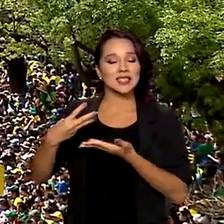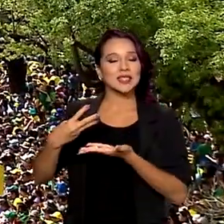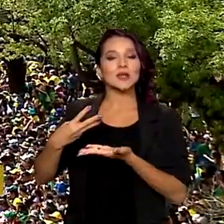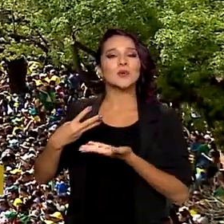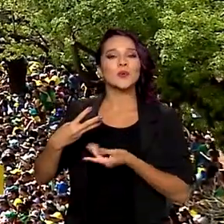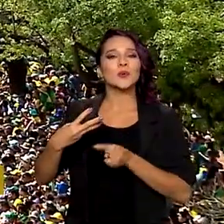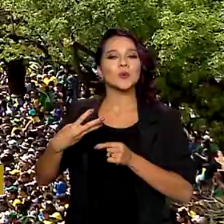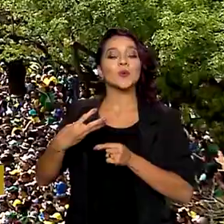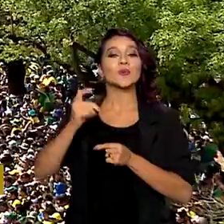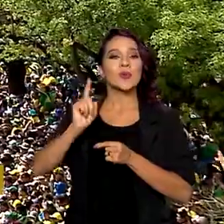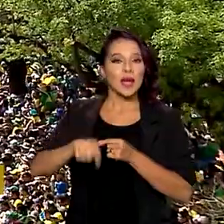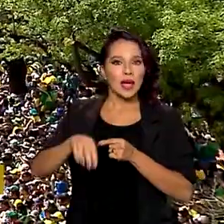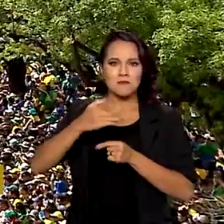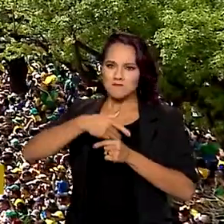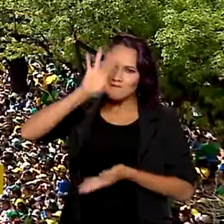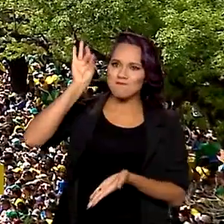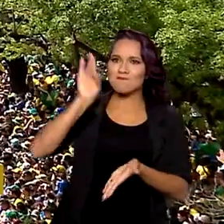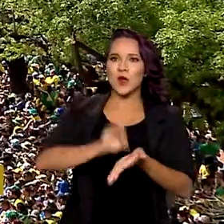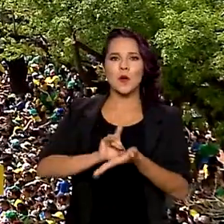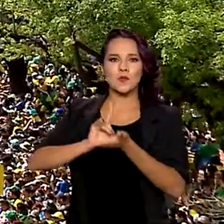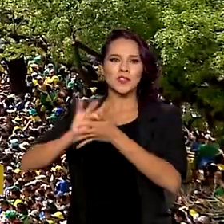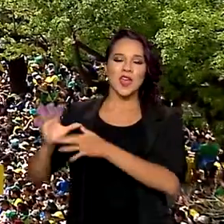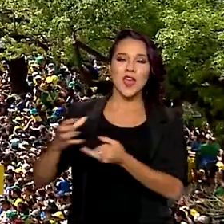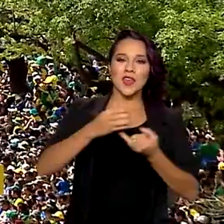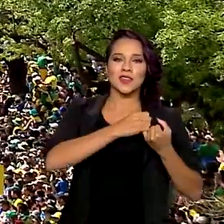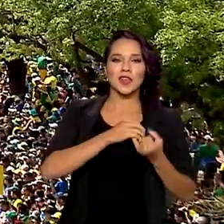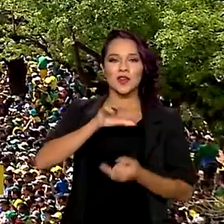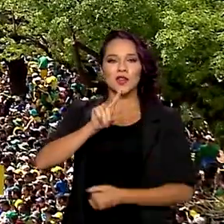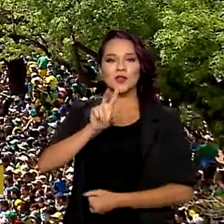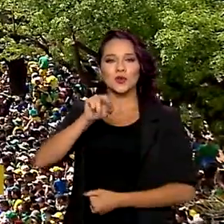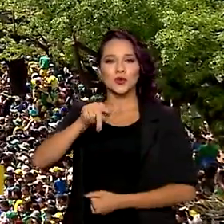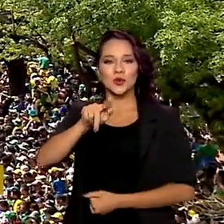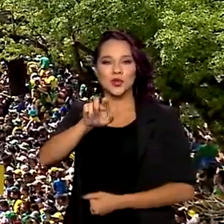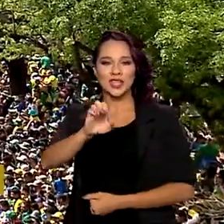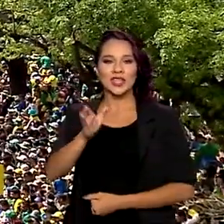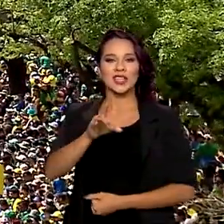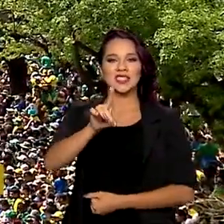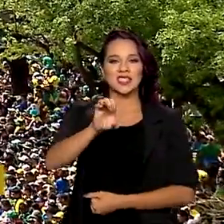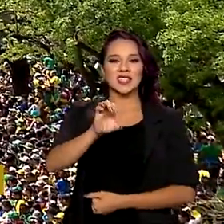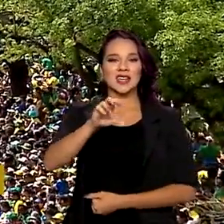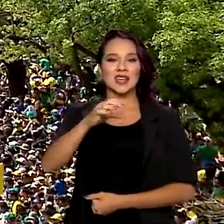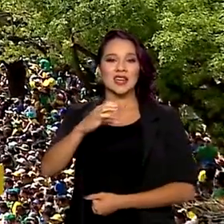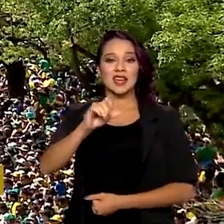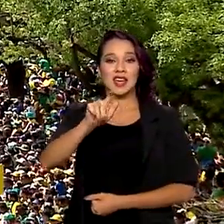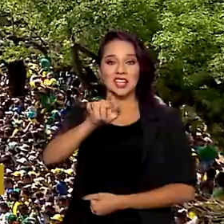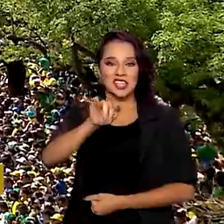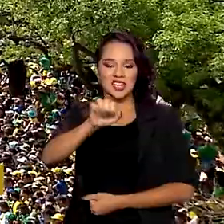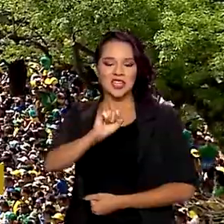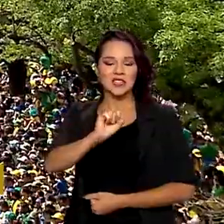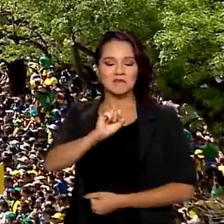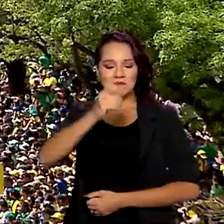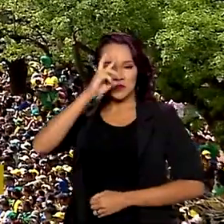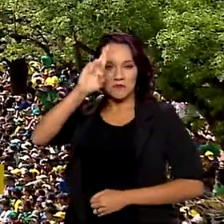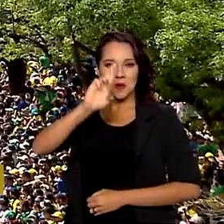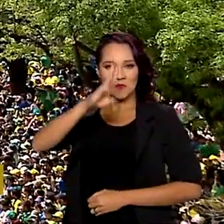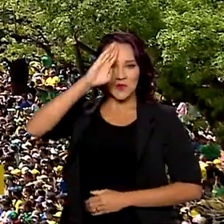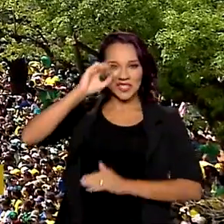isso, considerados legítimos herdeiros do Duque de Caxias, patrono do Exército Brasileiro.